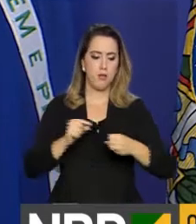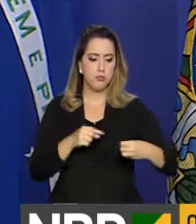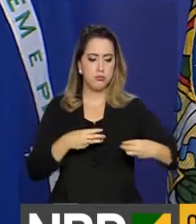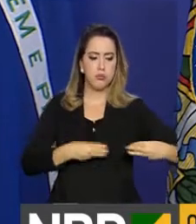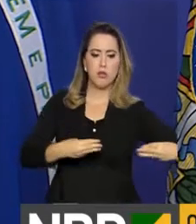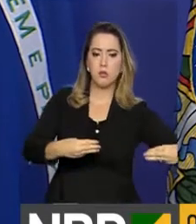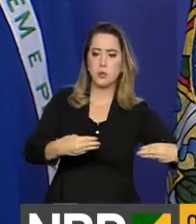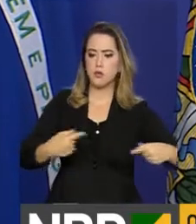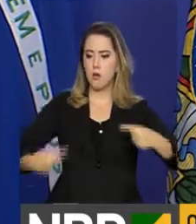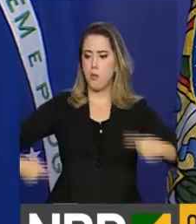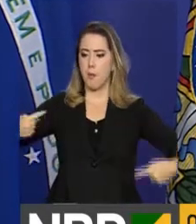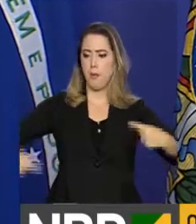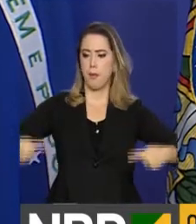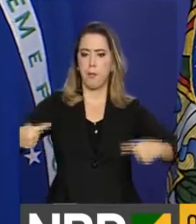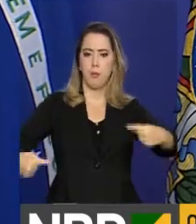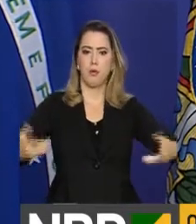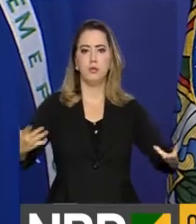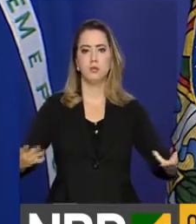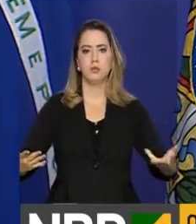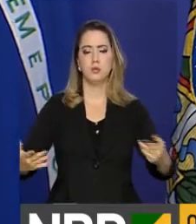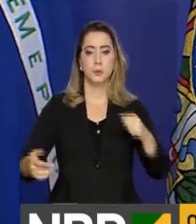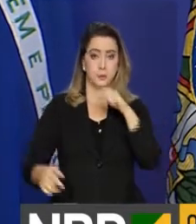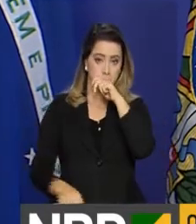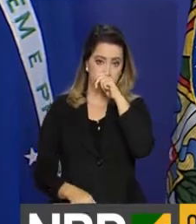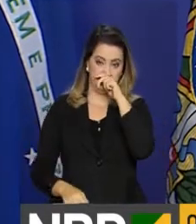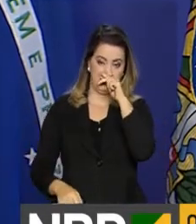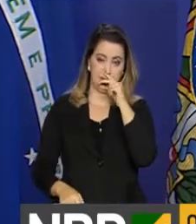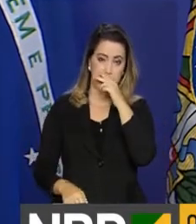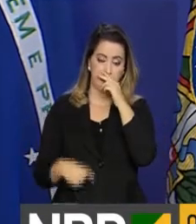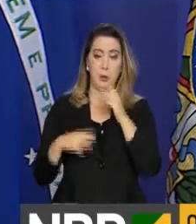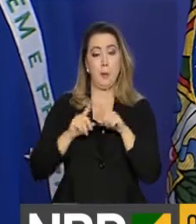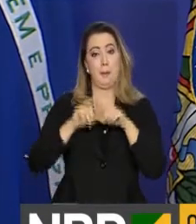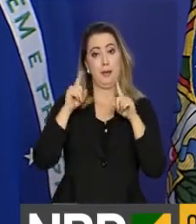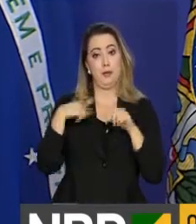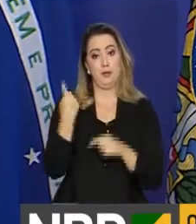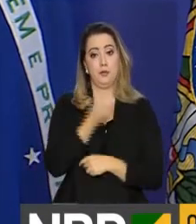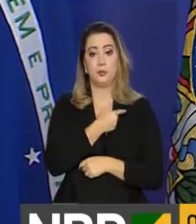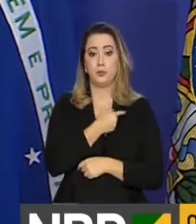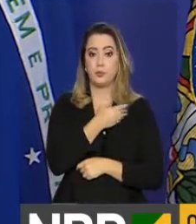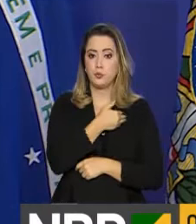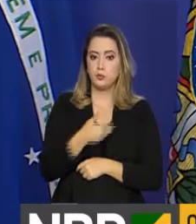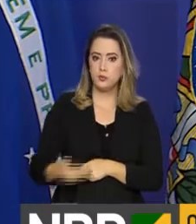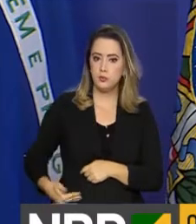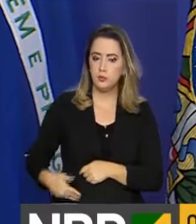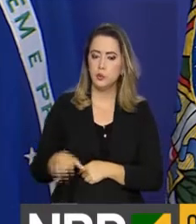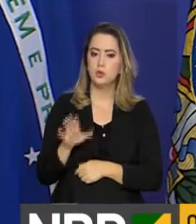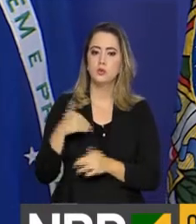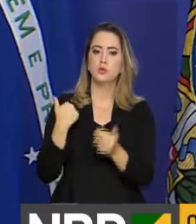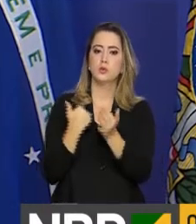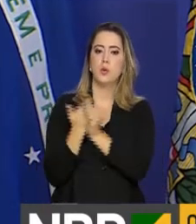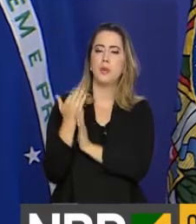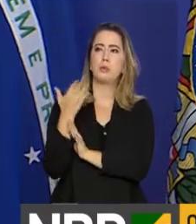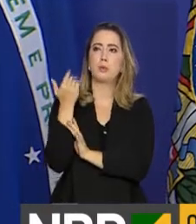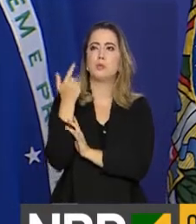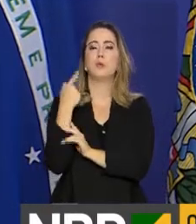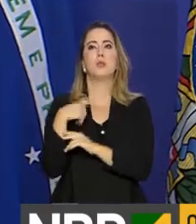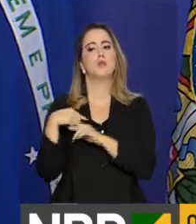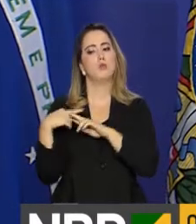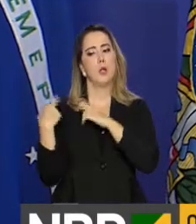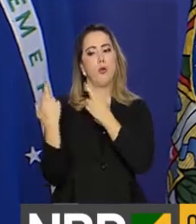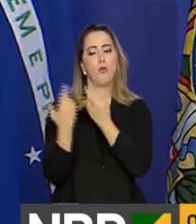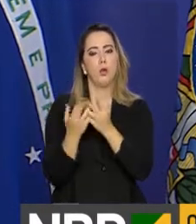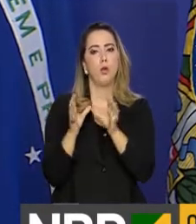da administração pública diferentemente do nosso governo e se pautou desde o primeiro momento pela ideia do